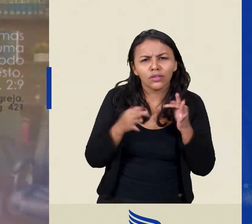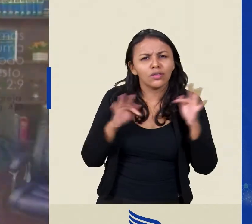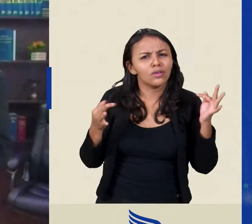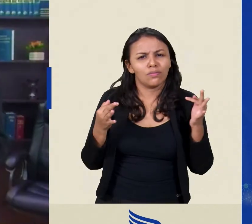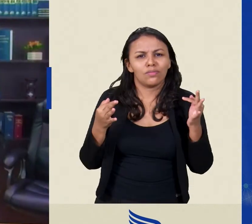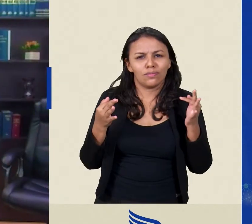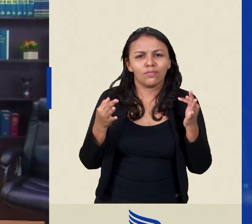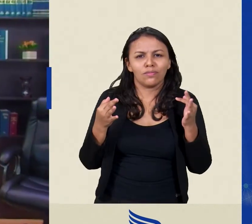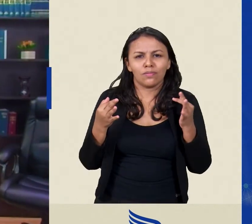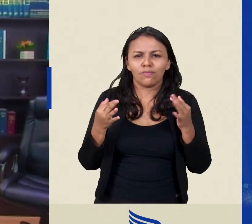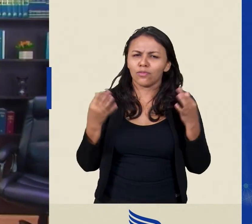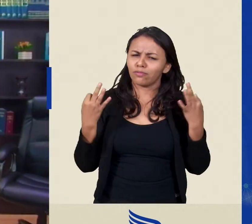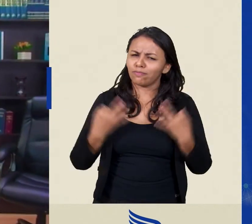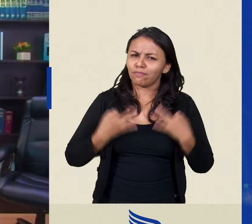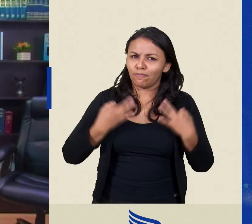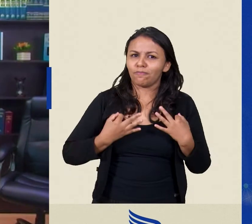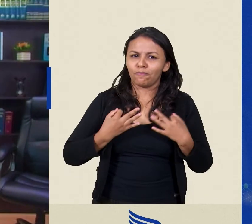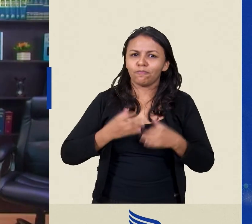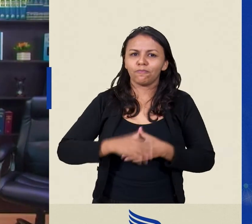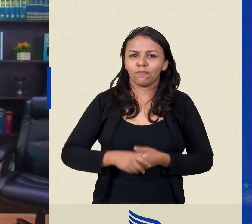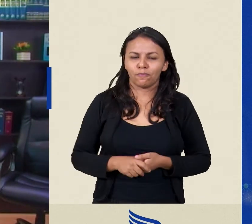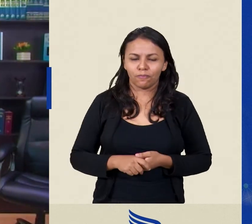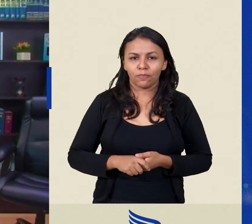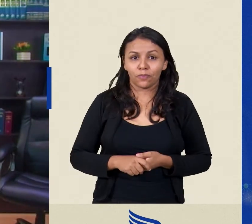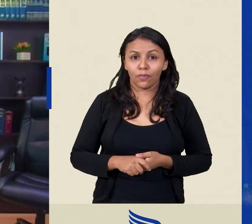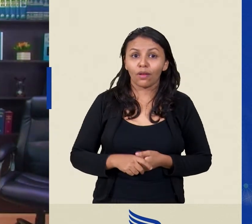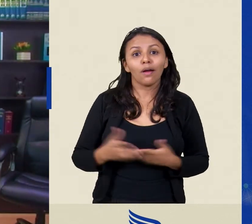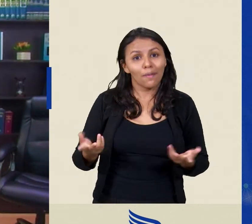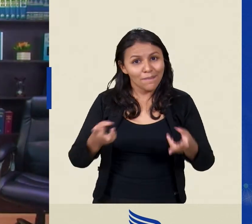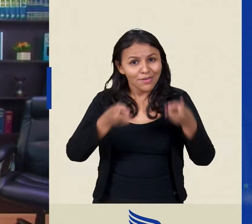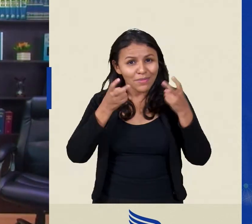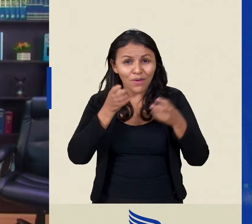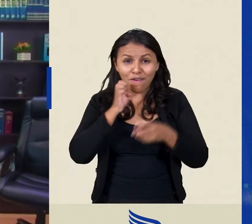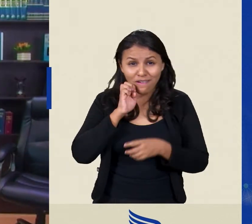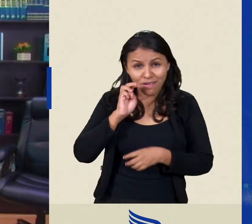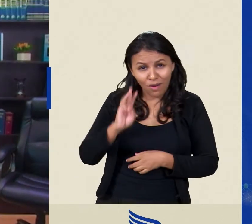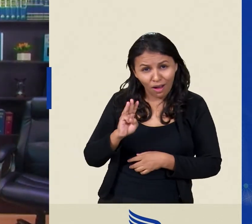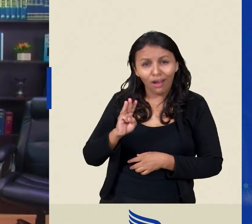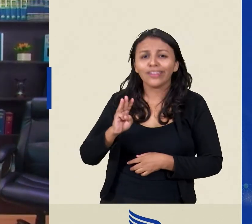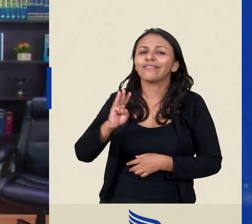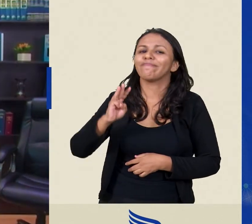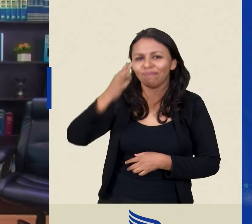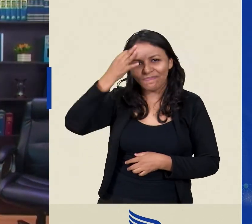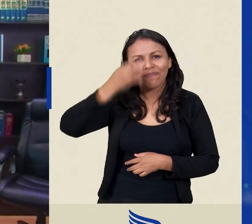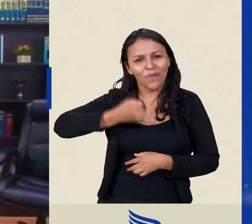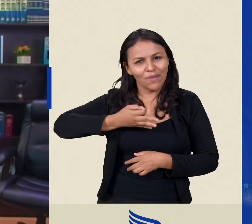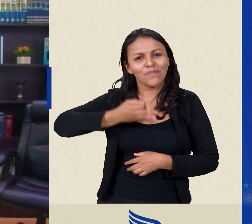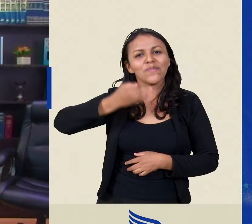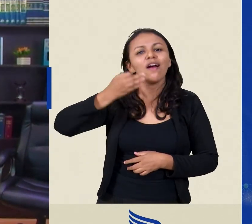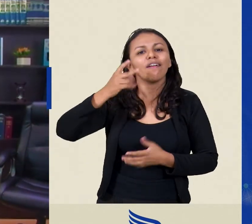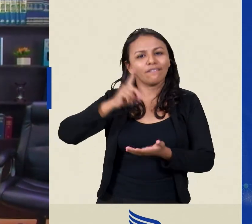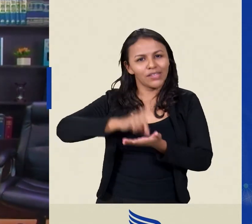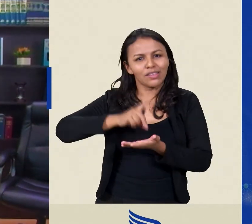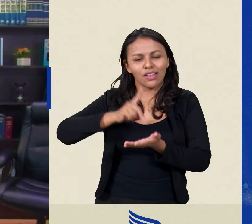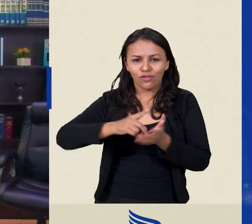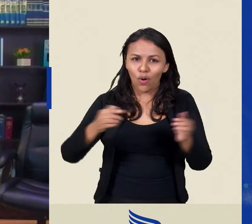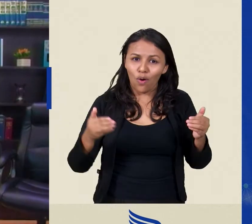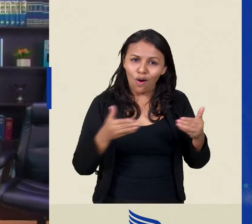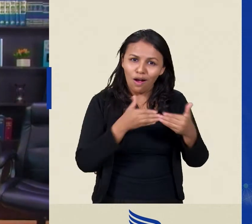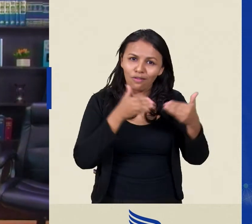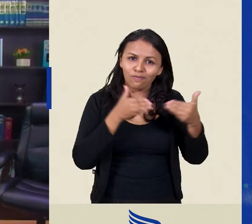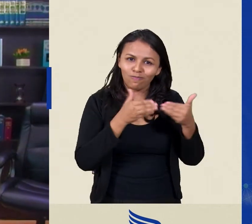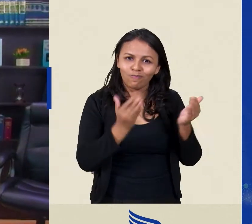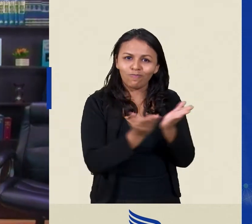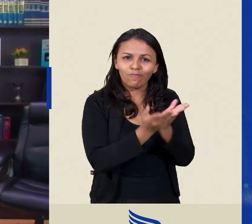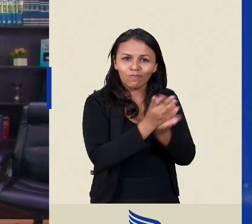modéstia. Vemos aí que o espírito de profecia confirma o pensamento bíblico de